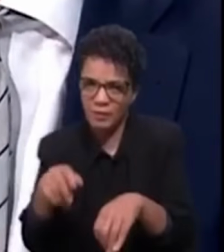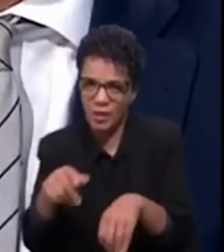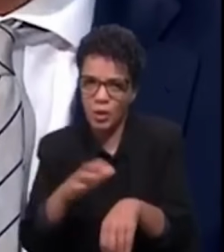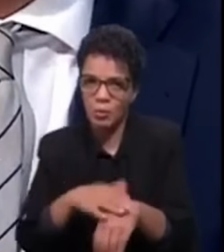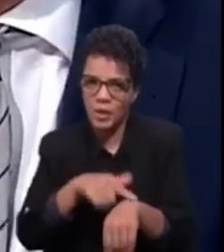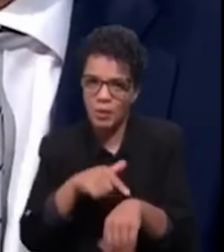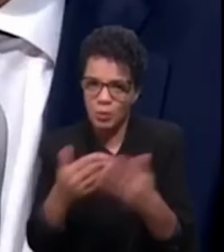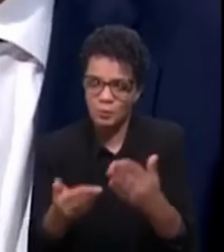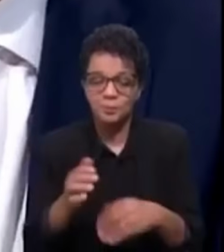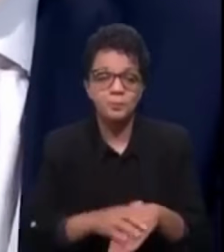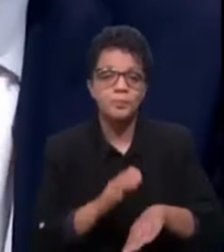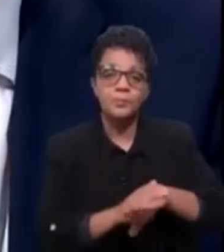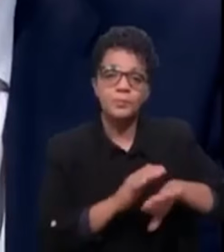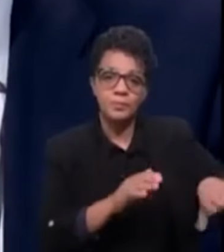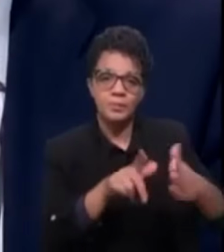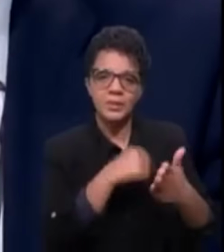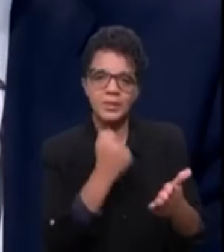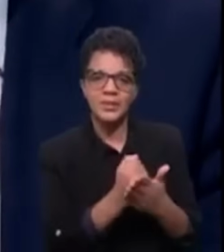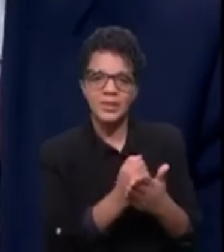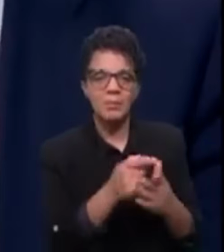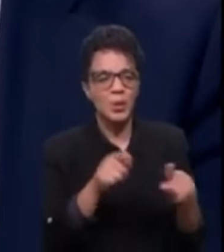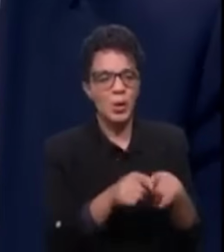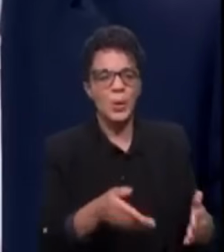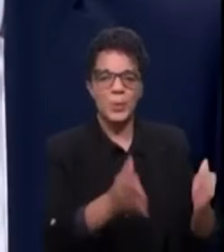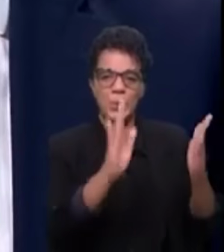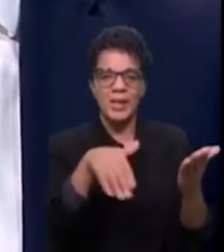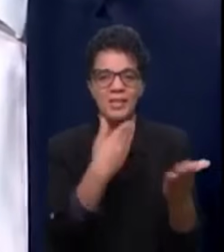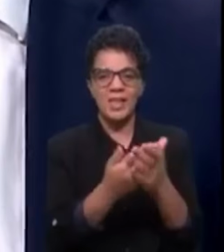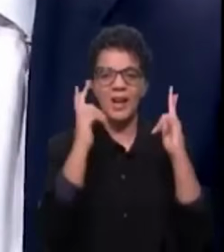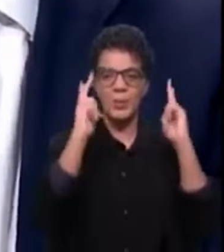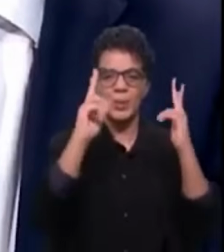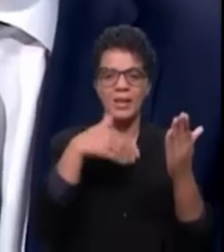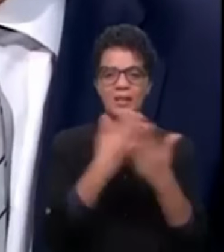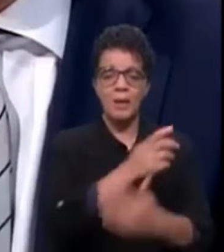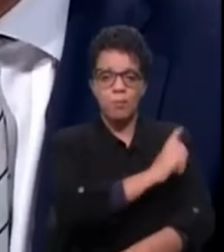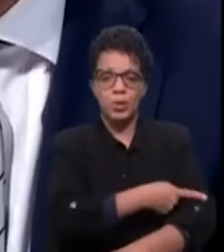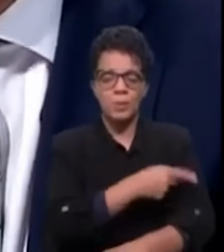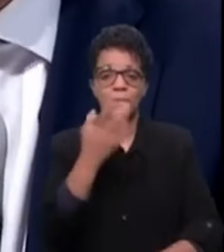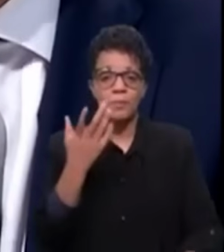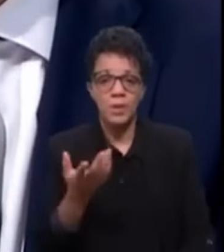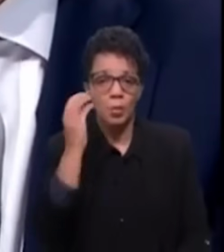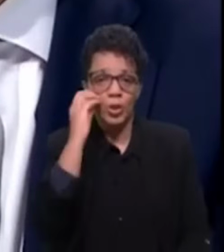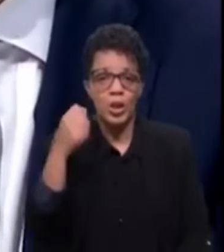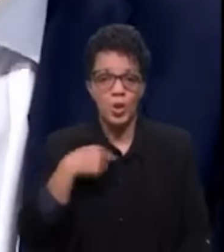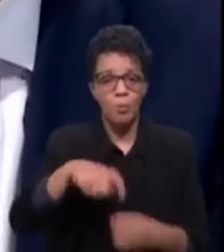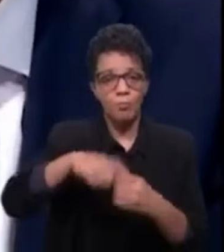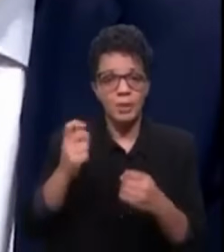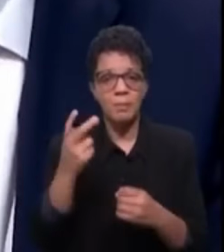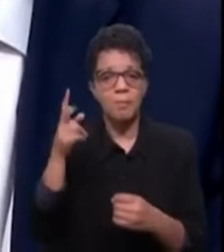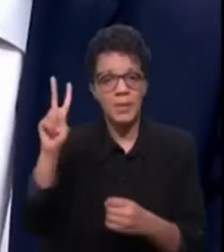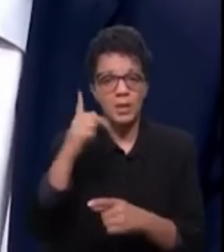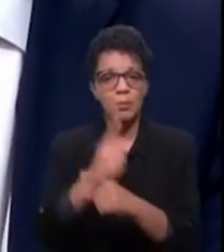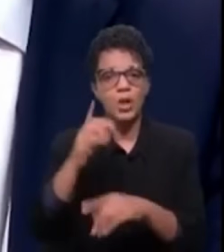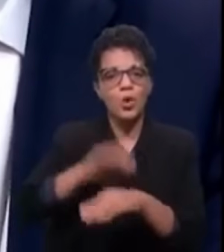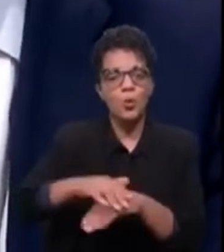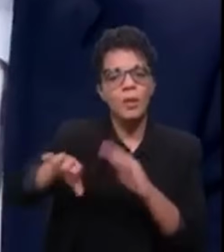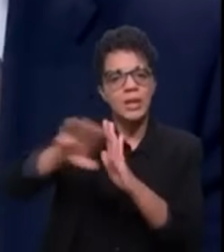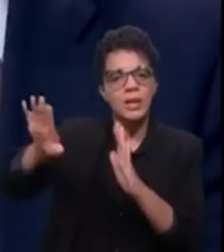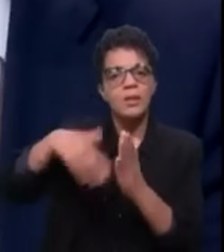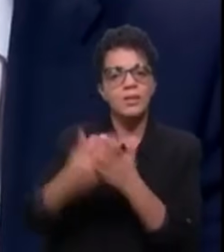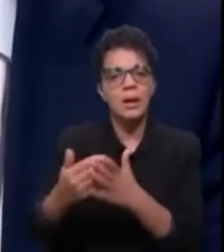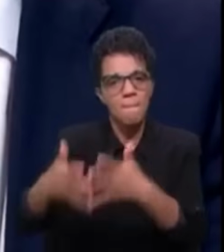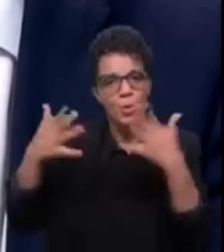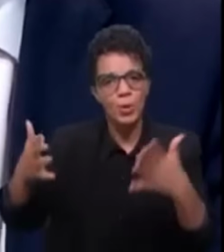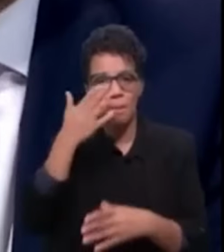ter E então a esquerda terá sempre a Via Verde aberta e autoestrada para o poder ó tois Montenegro eu saí do PSD para que a direita tivesse maioria